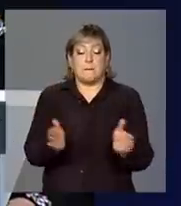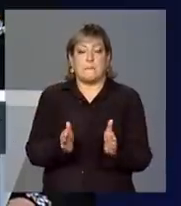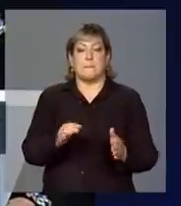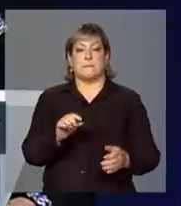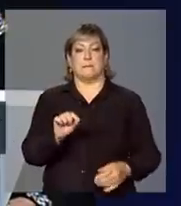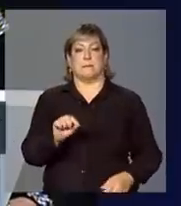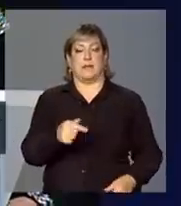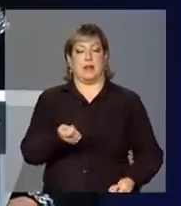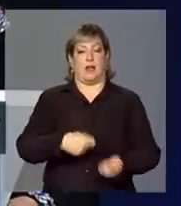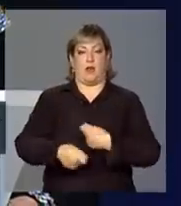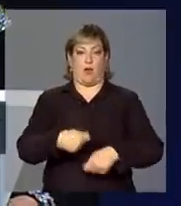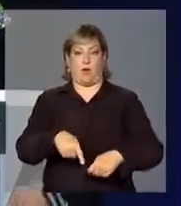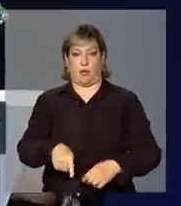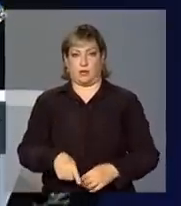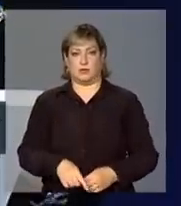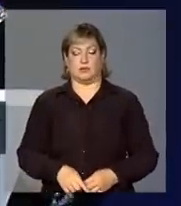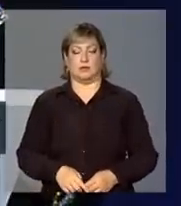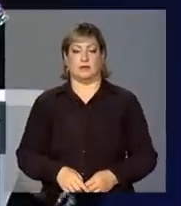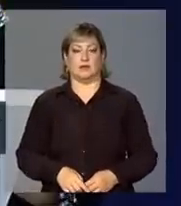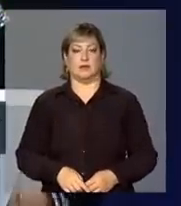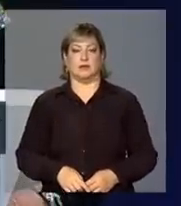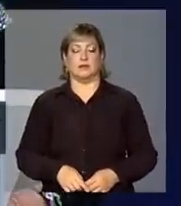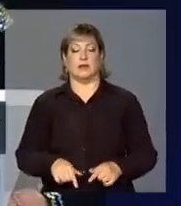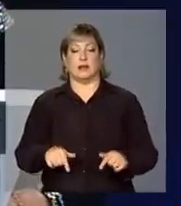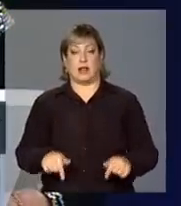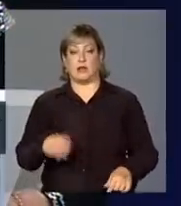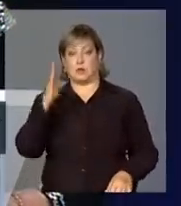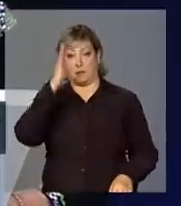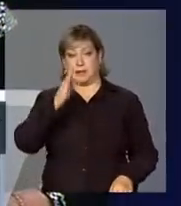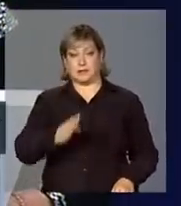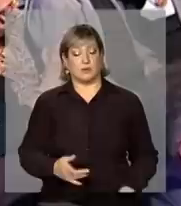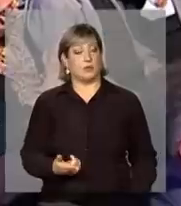negócio. Não há no Brasil,